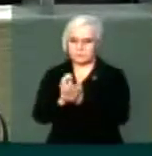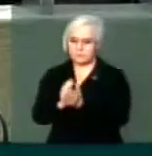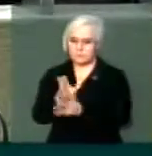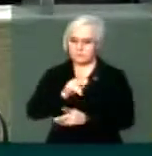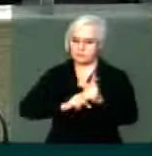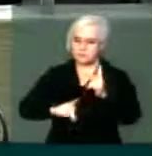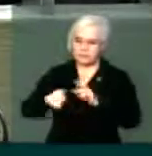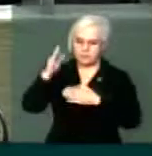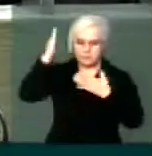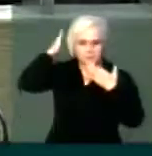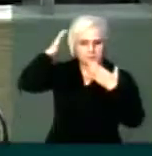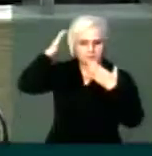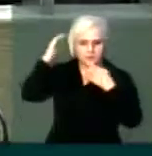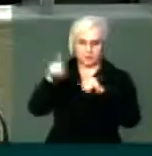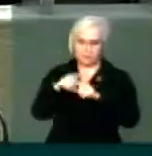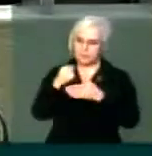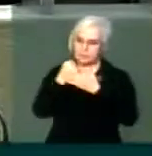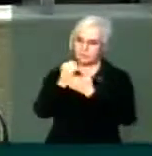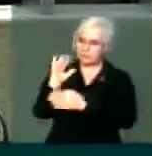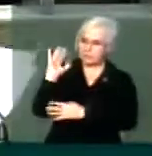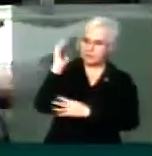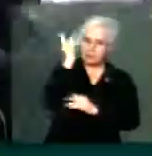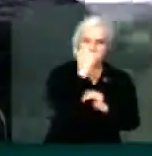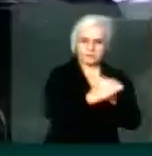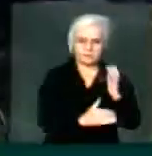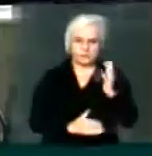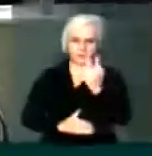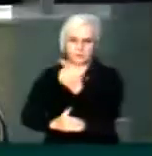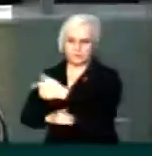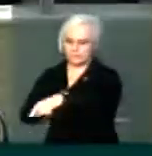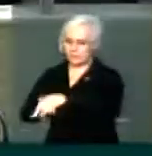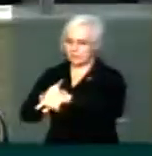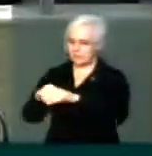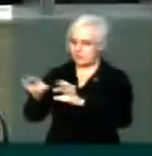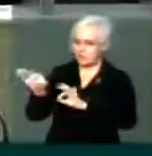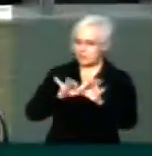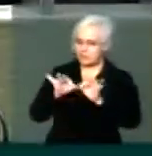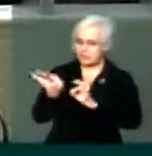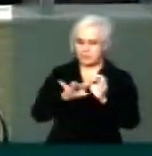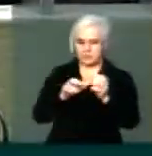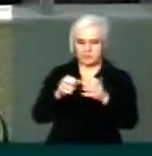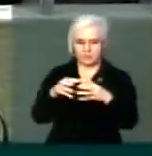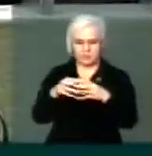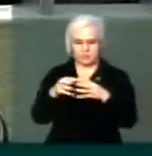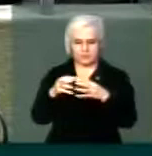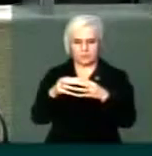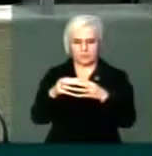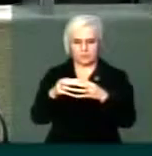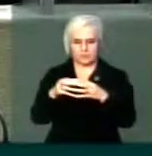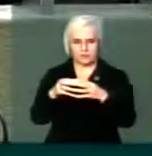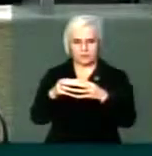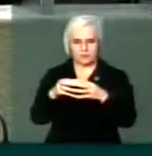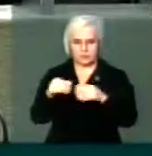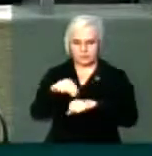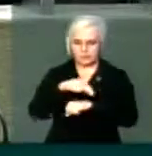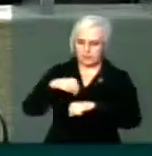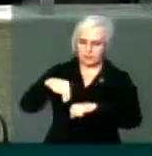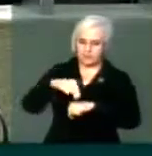povos indígenas e ambientalista, a Organização das Nações e povos